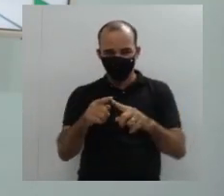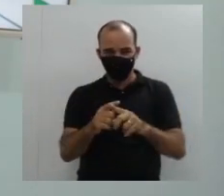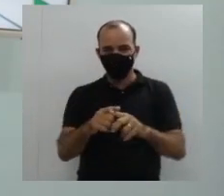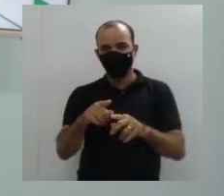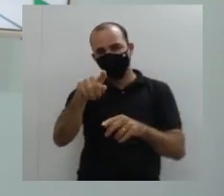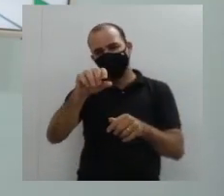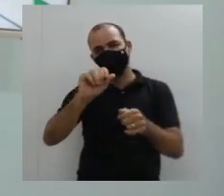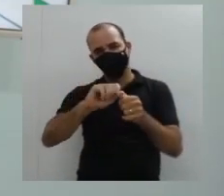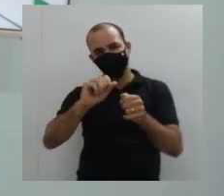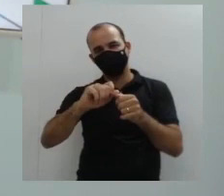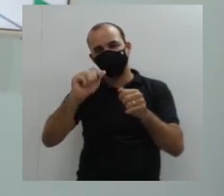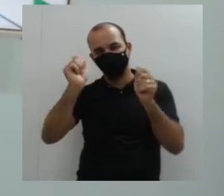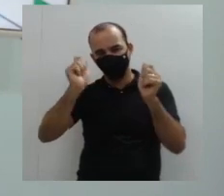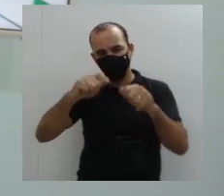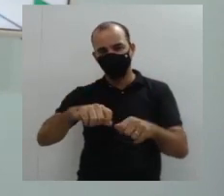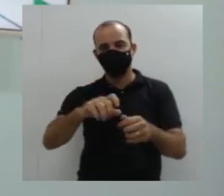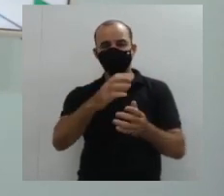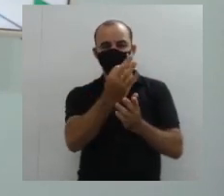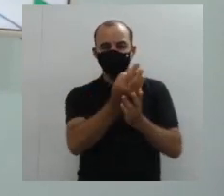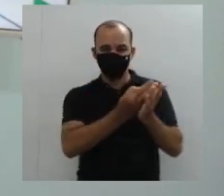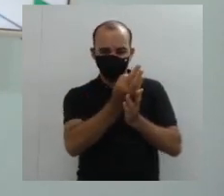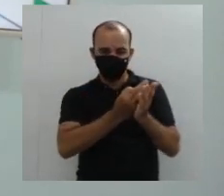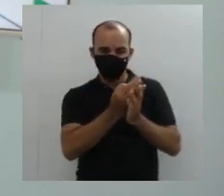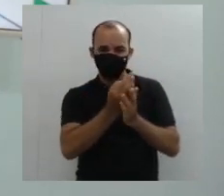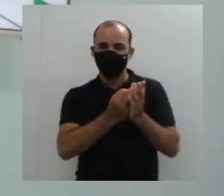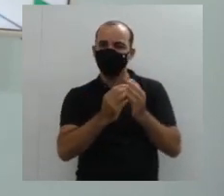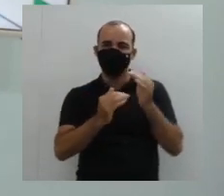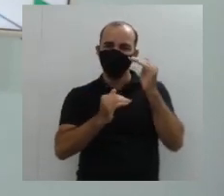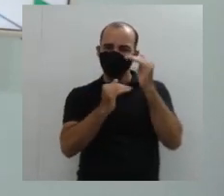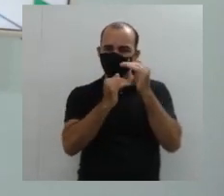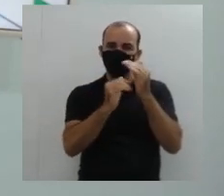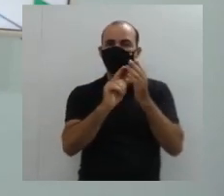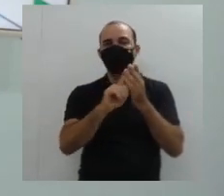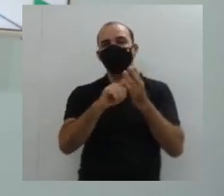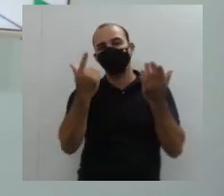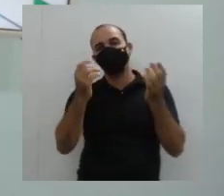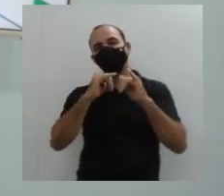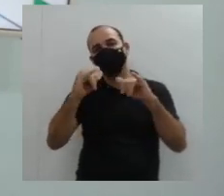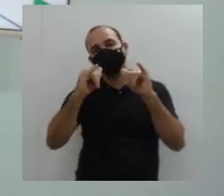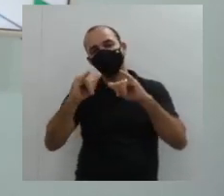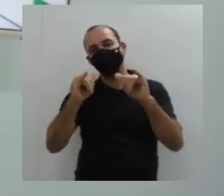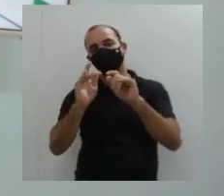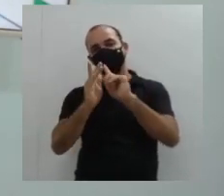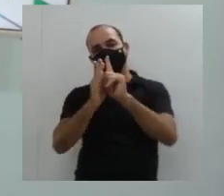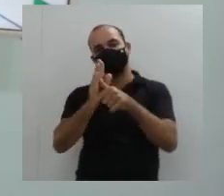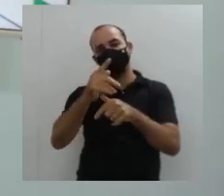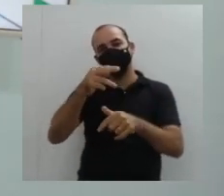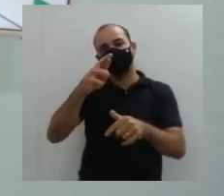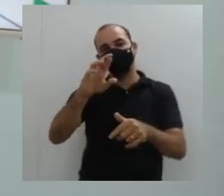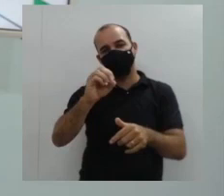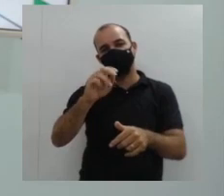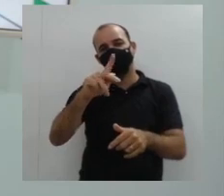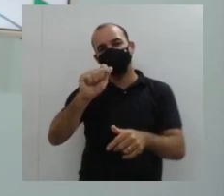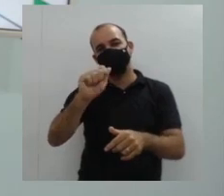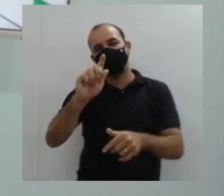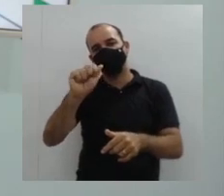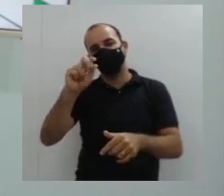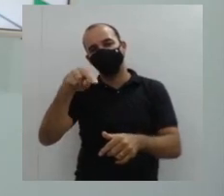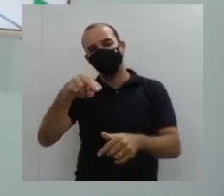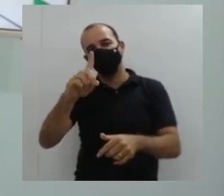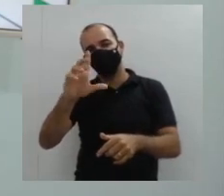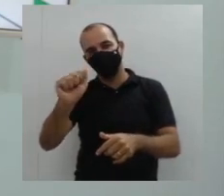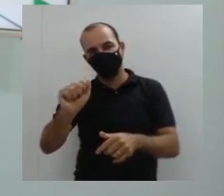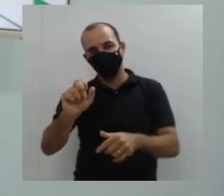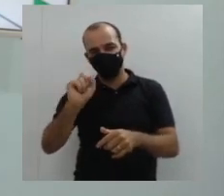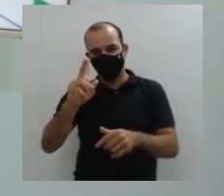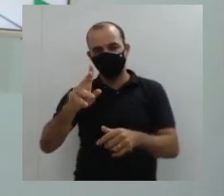pode ser, um texto da propaganda, certo? E é isso aí. Antes de terminar, mando um abraço a todos os estudantes do